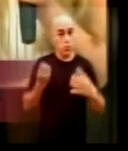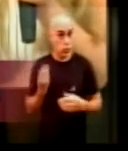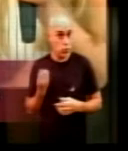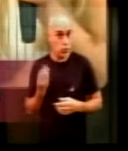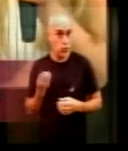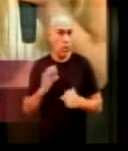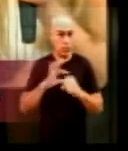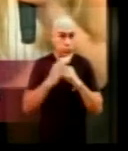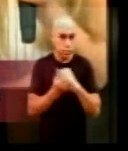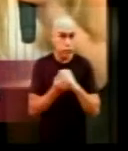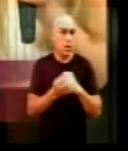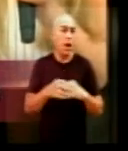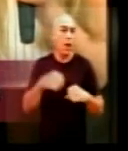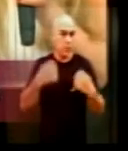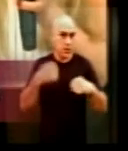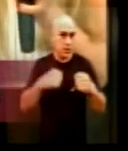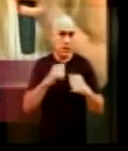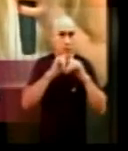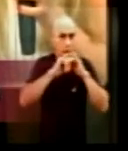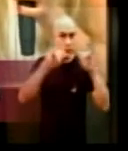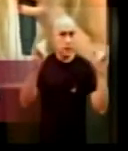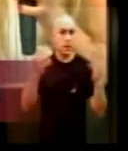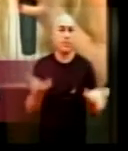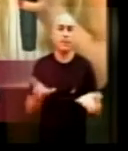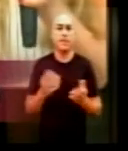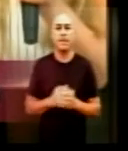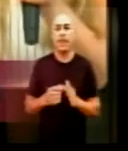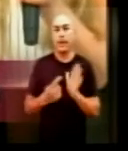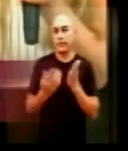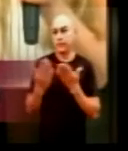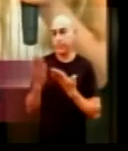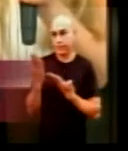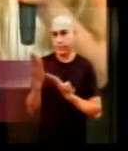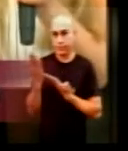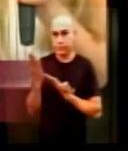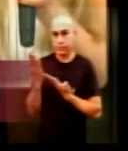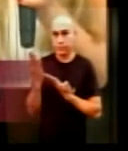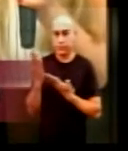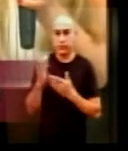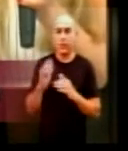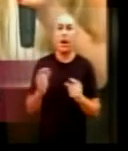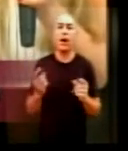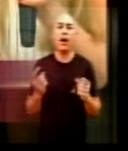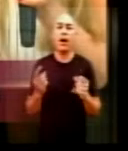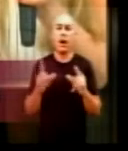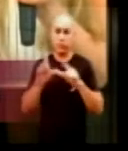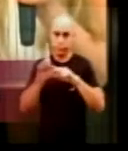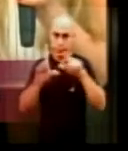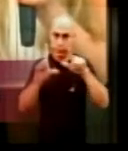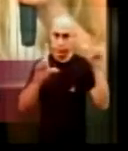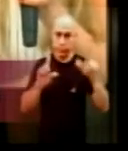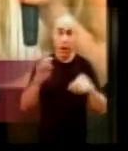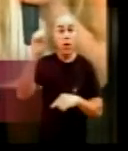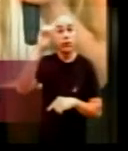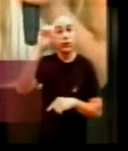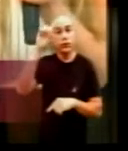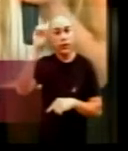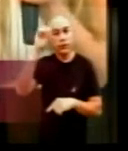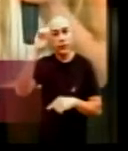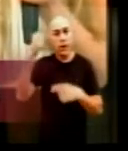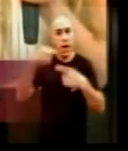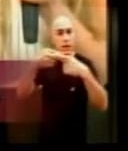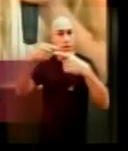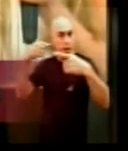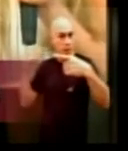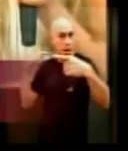resultados de exames que estão aguardando. Próximo. Essa é a nossa média móvel dos casos confirmados da doença. Vocês